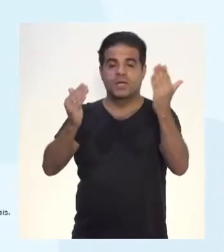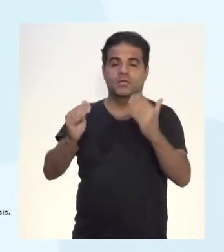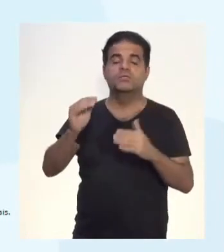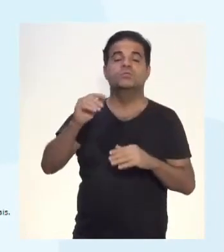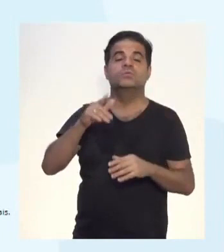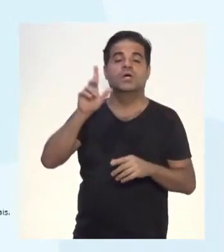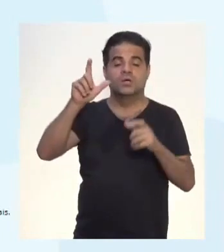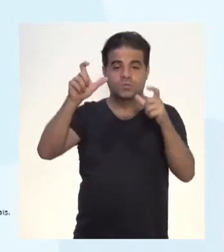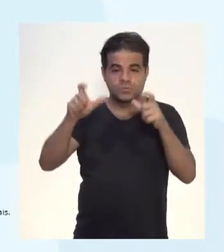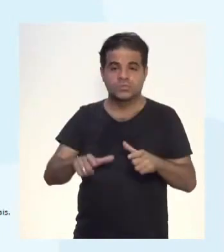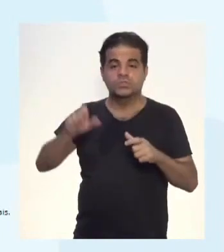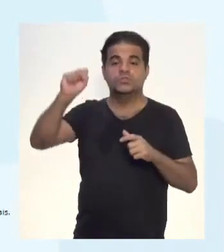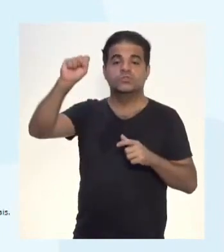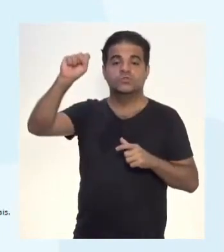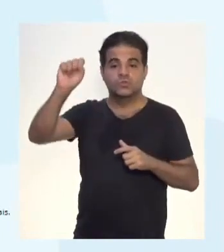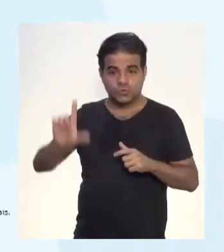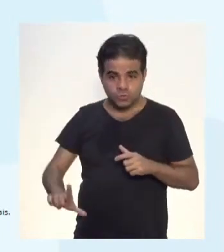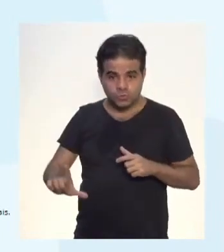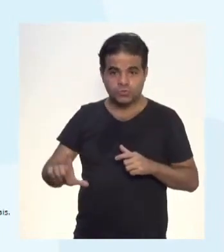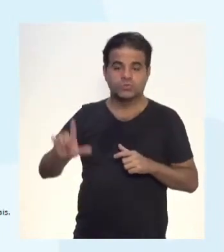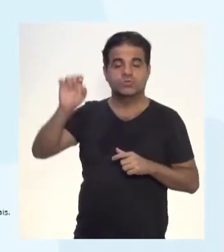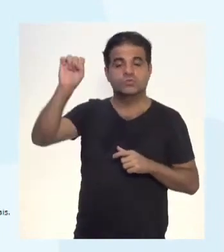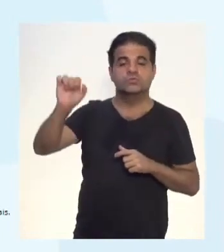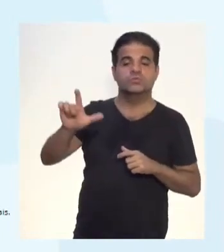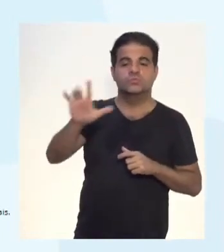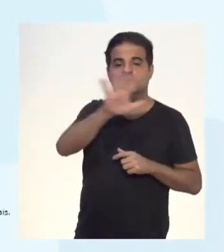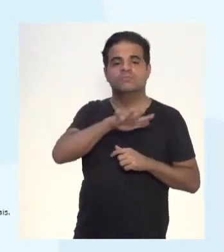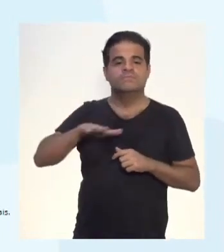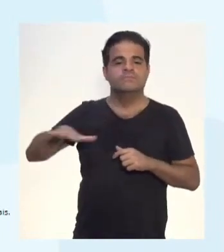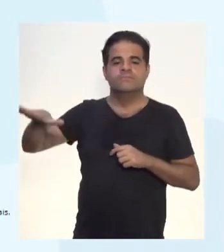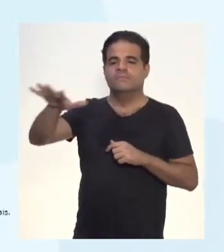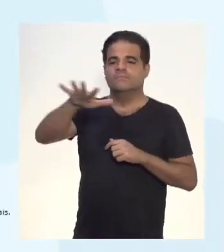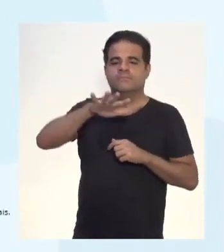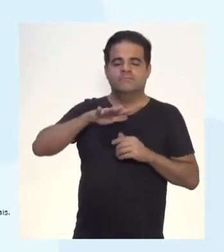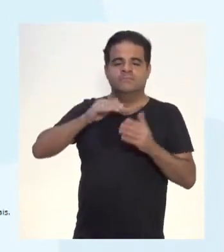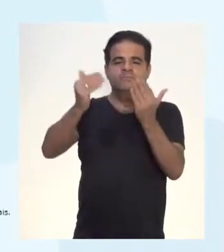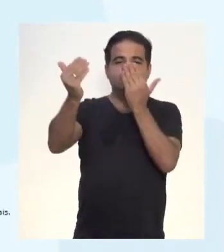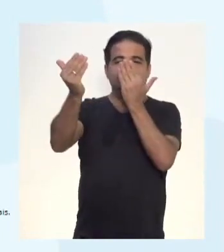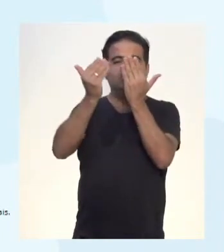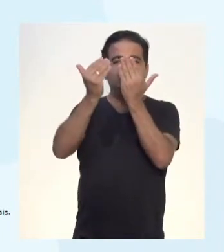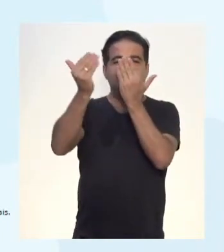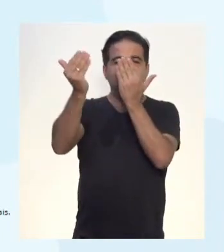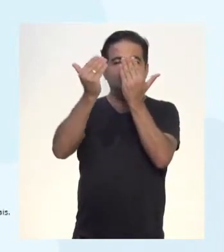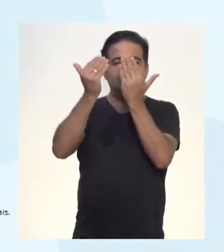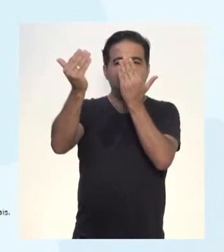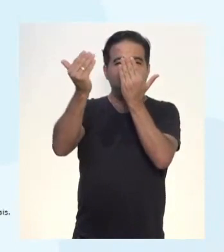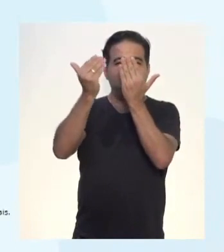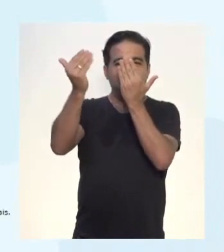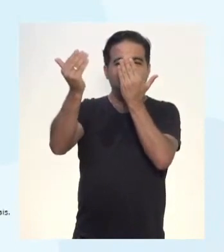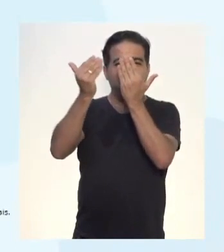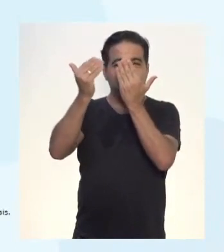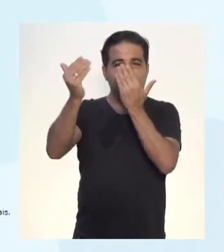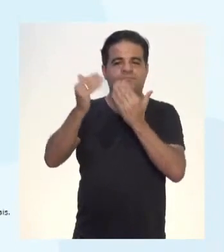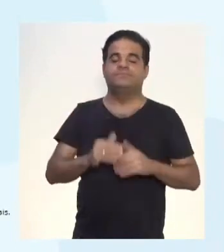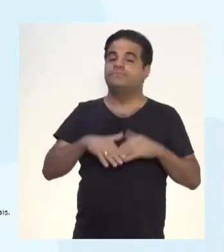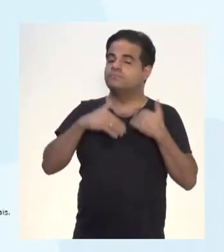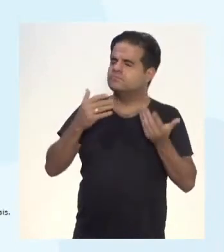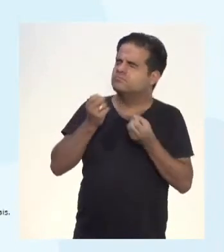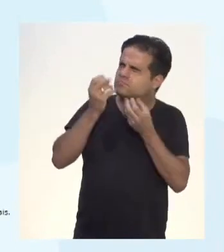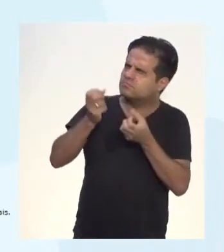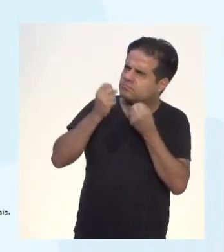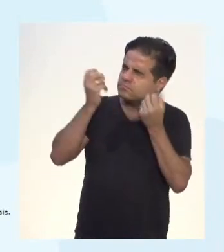Sul, né, e ao Sudeste. Ao Sudeste, vamos comparar. Qual é o dado que está aí do Sudeste? Espera aí,